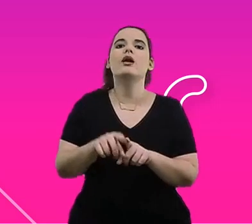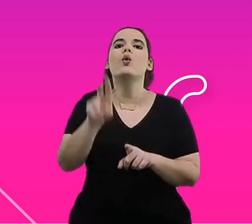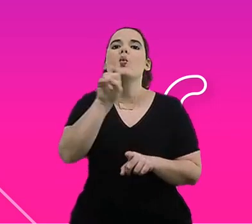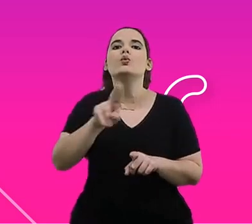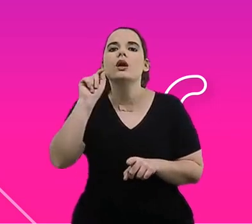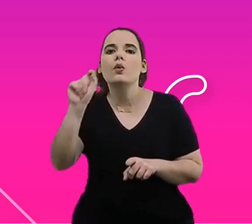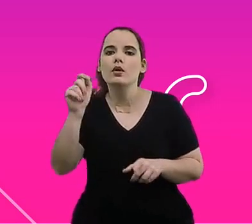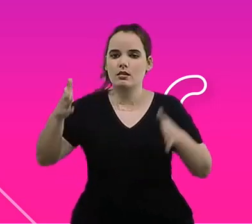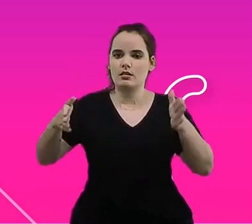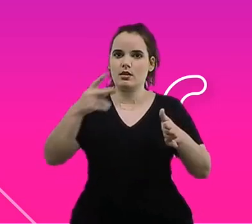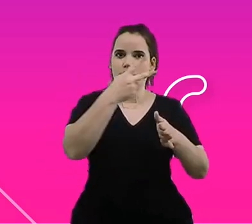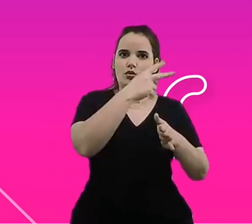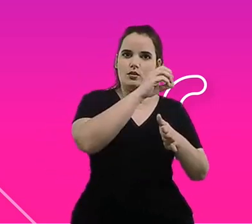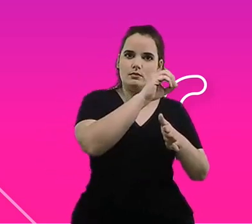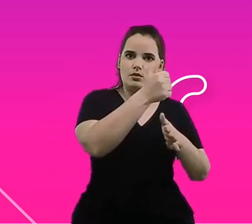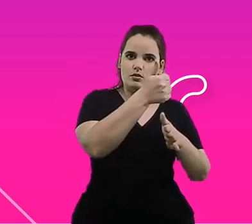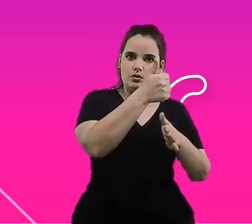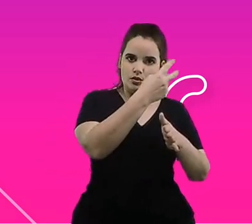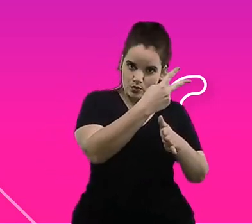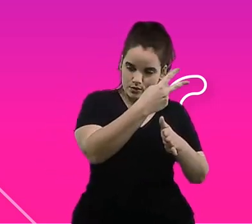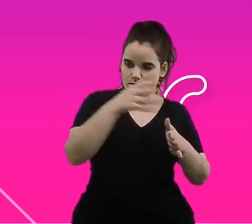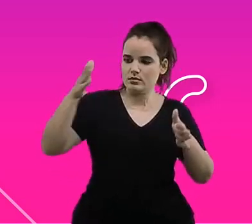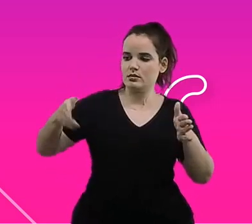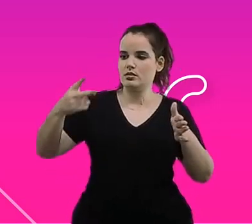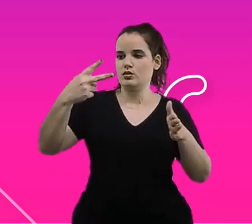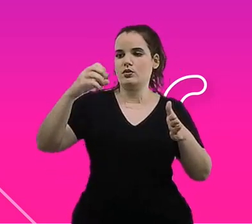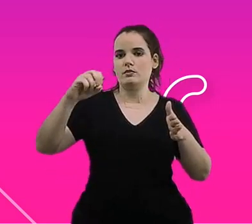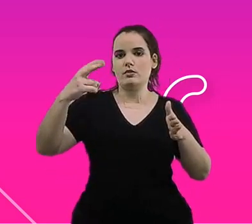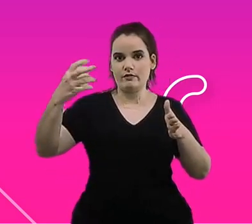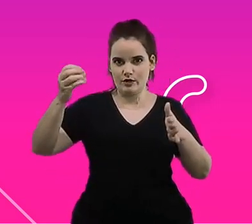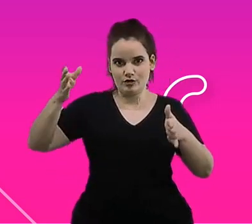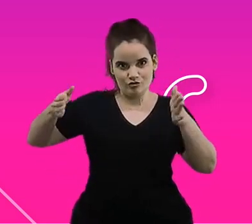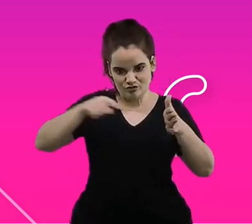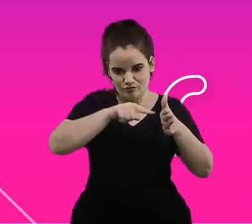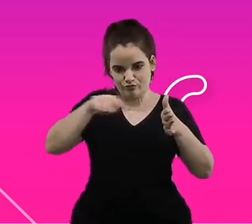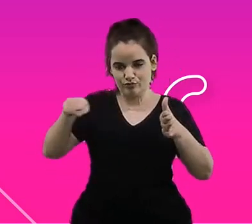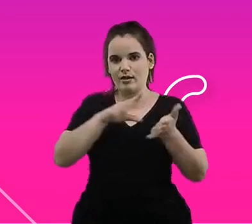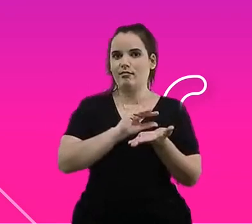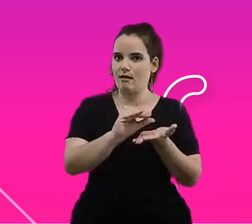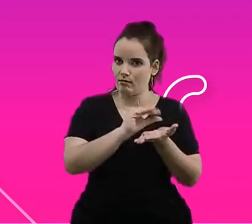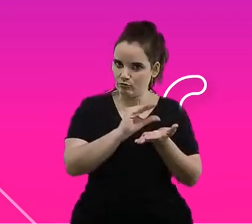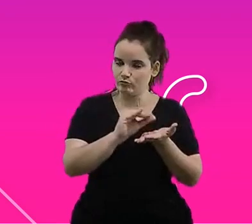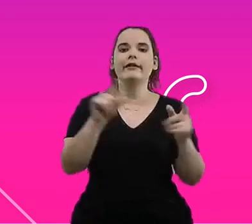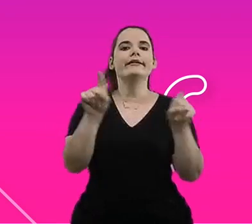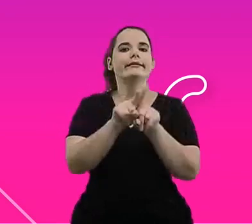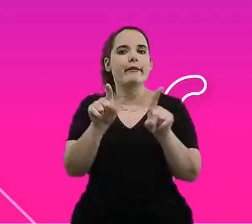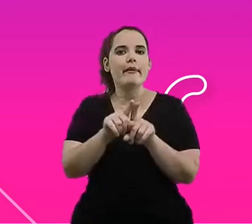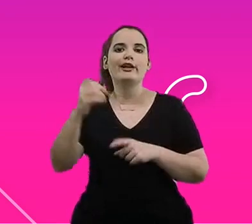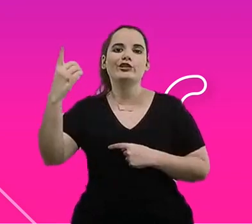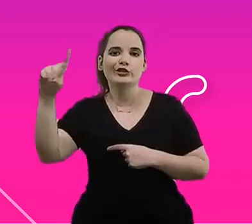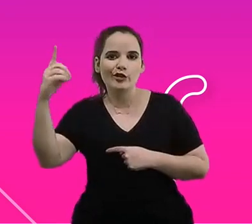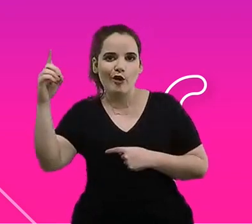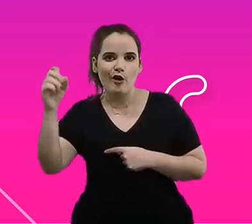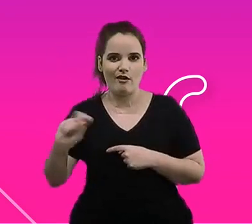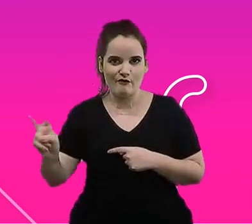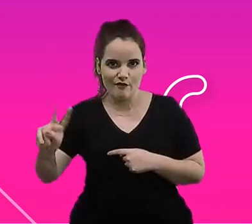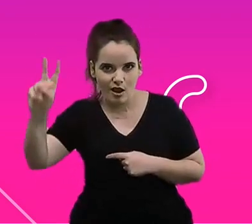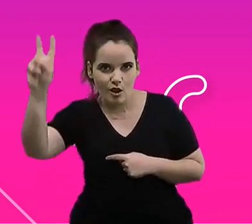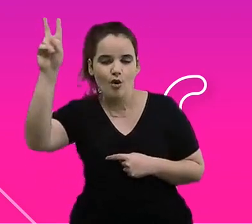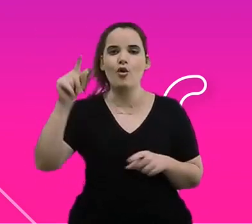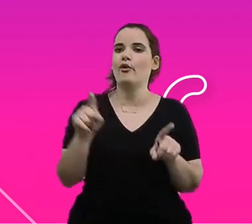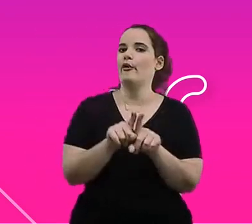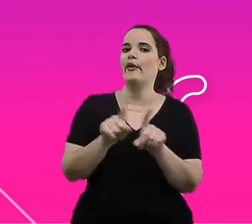Heitor, a primeira coisa, assim, vamos abrir a DSB aí em Alagoas, está contratado o time inteiro, porque, assim, baita trabalho, eu fico